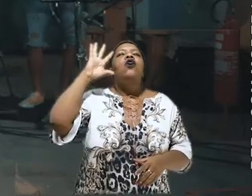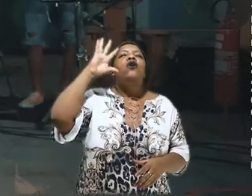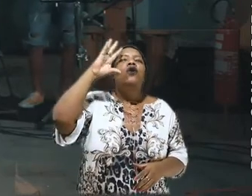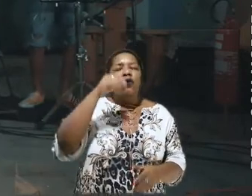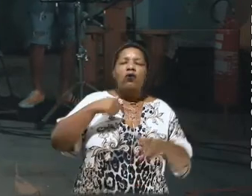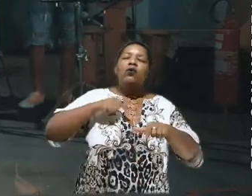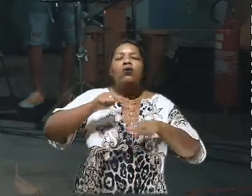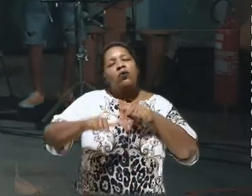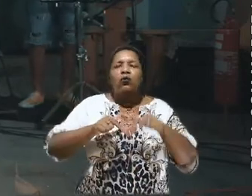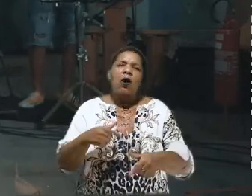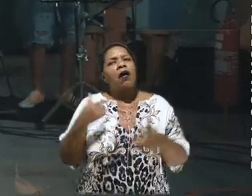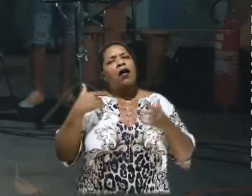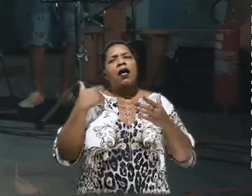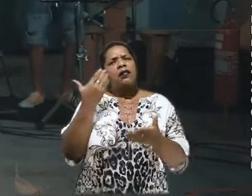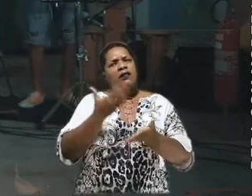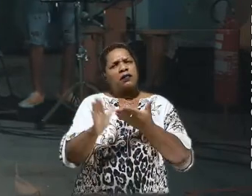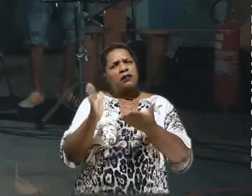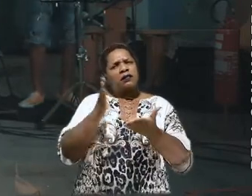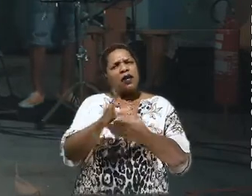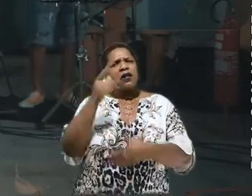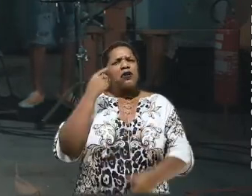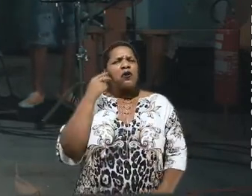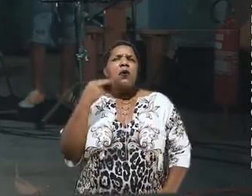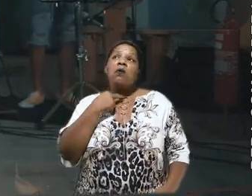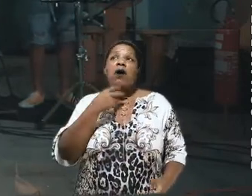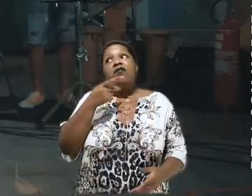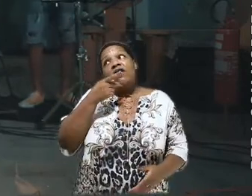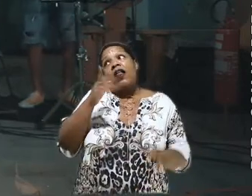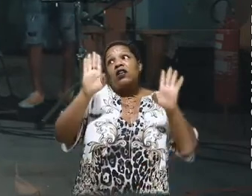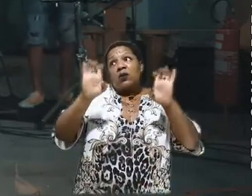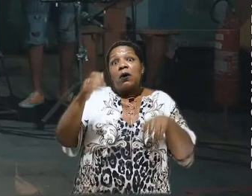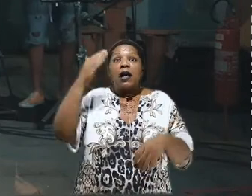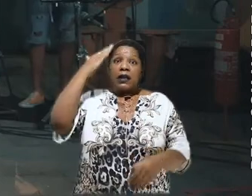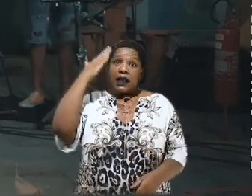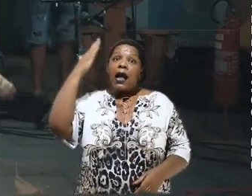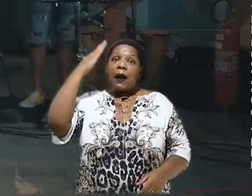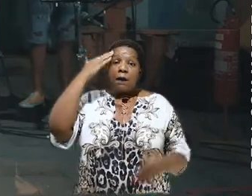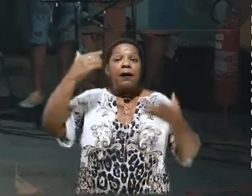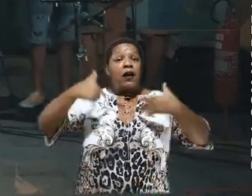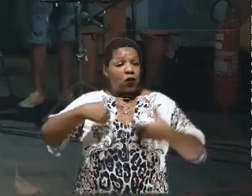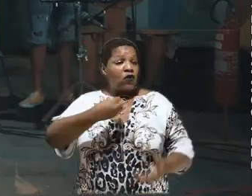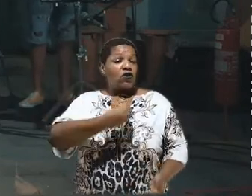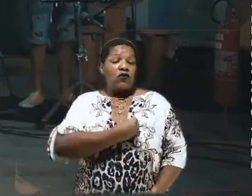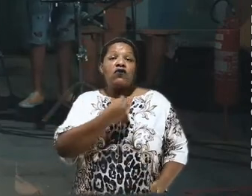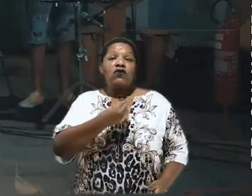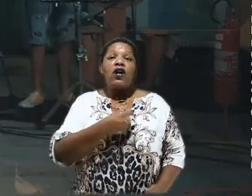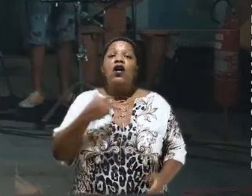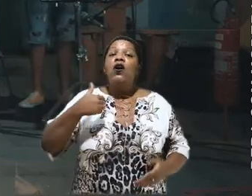de falar sobre mim porque eu